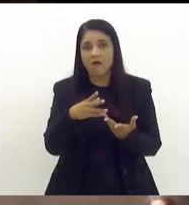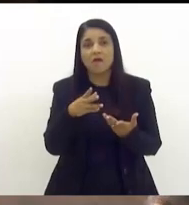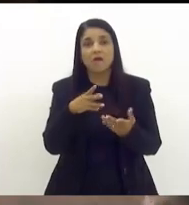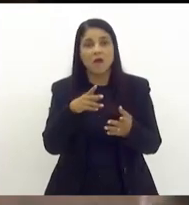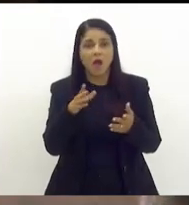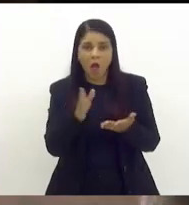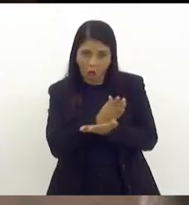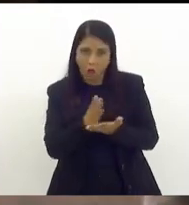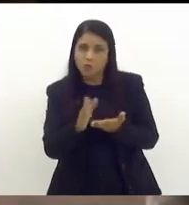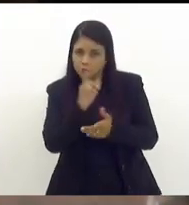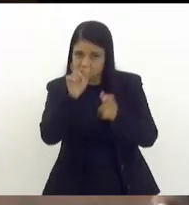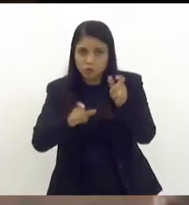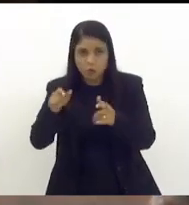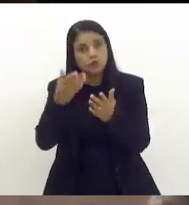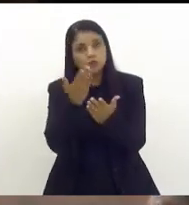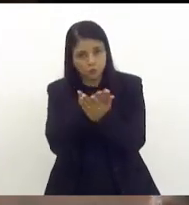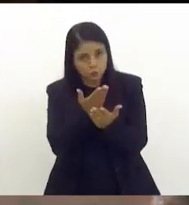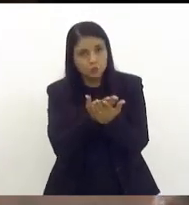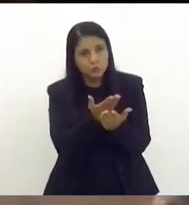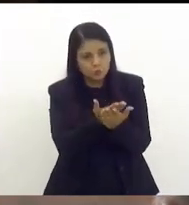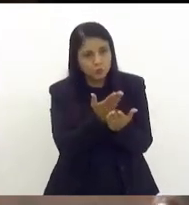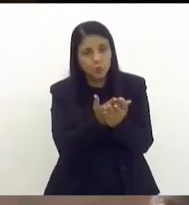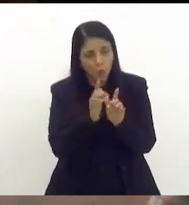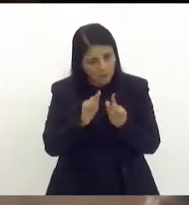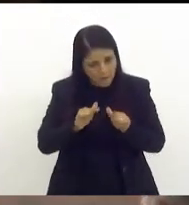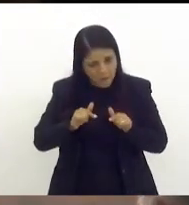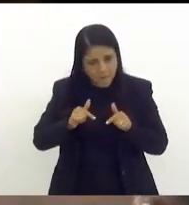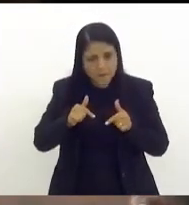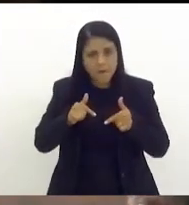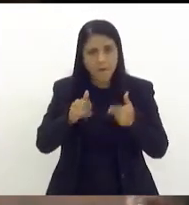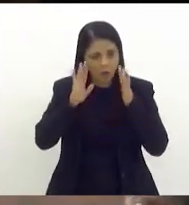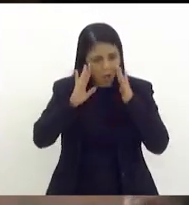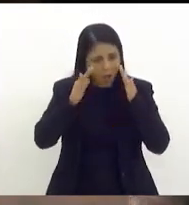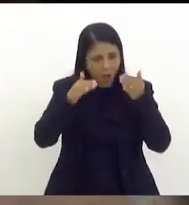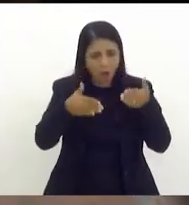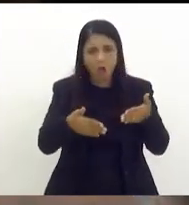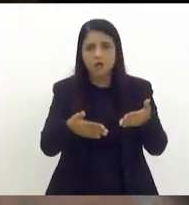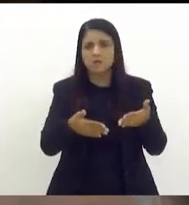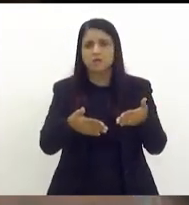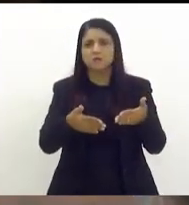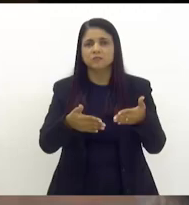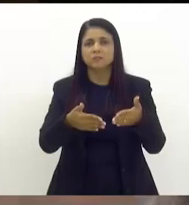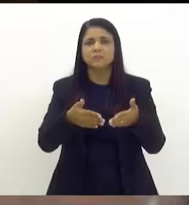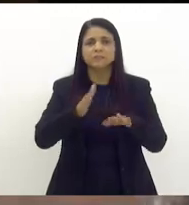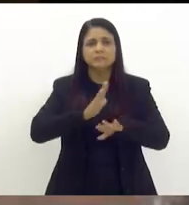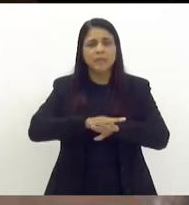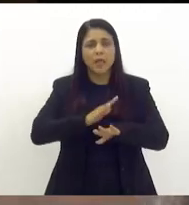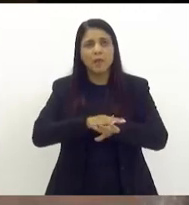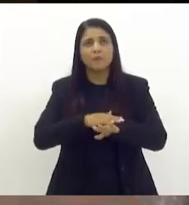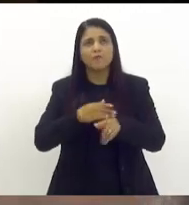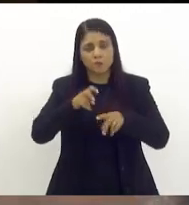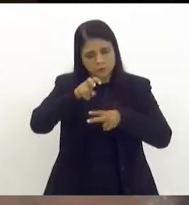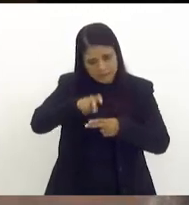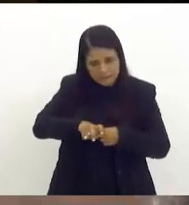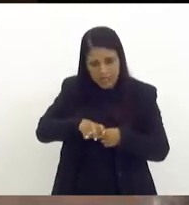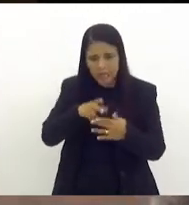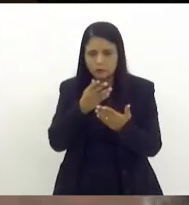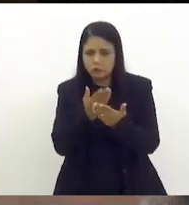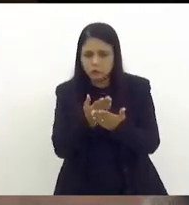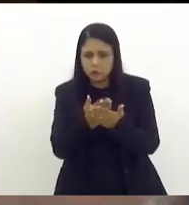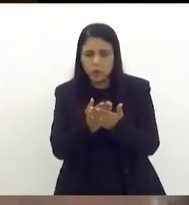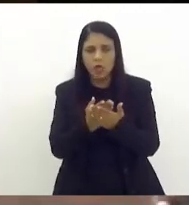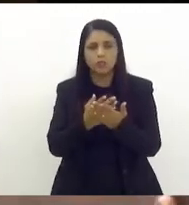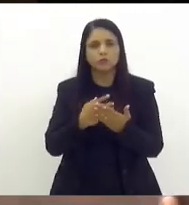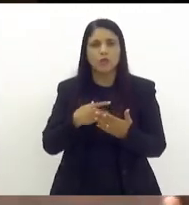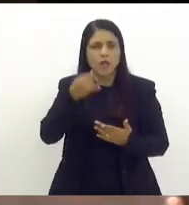estudaram concordo estudaram se abdicaram do seu tempo sabe indicar o de de sair de curtir muitas vezes sua